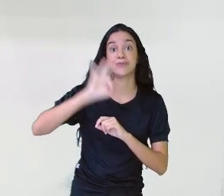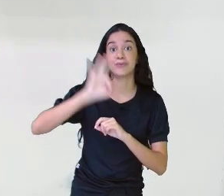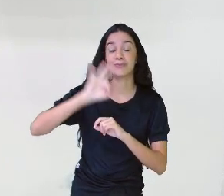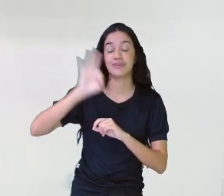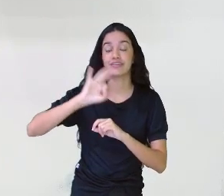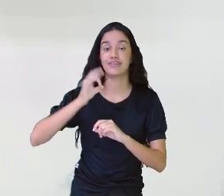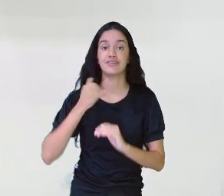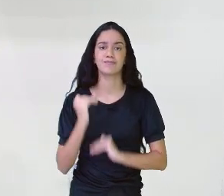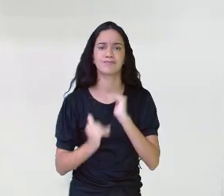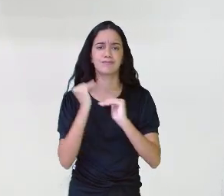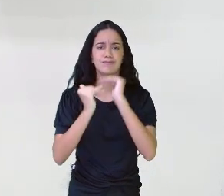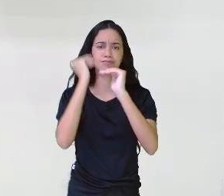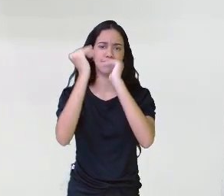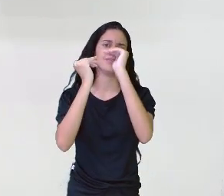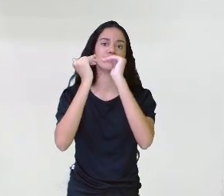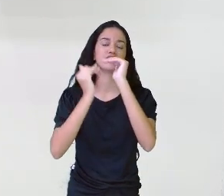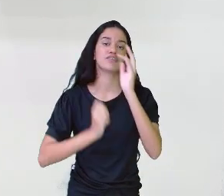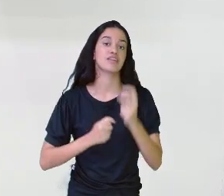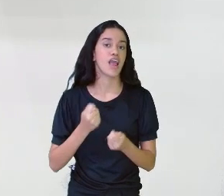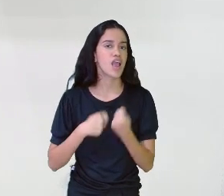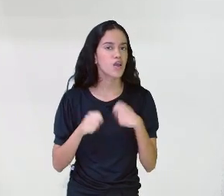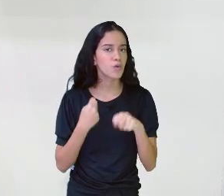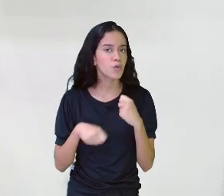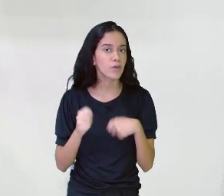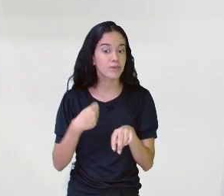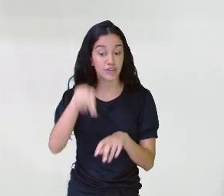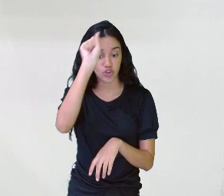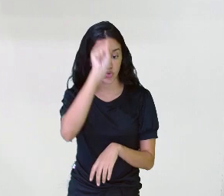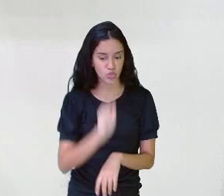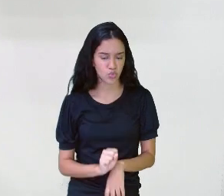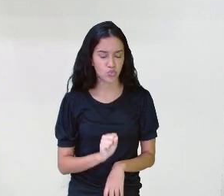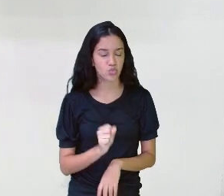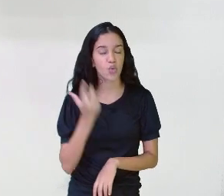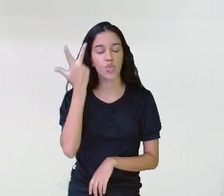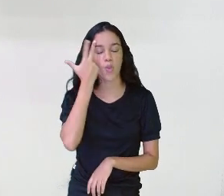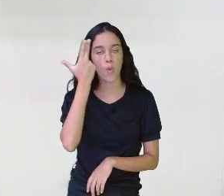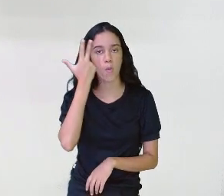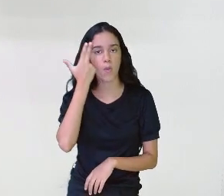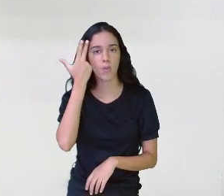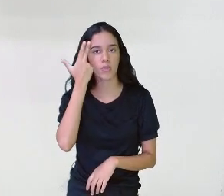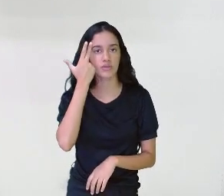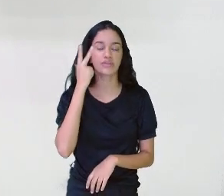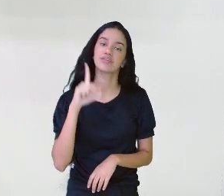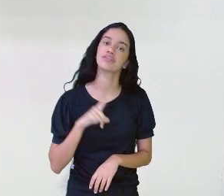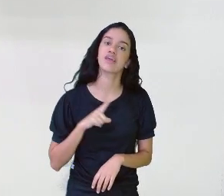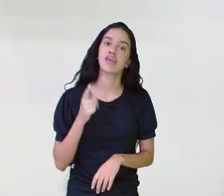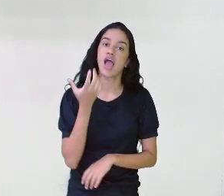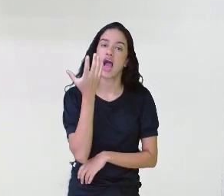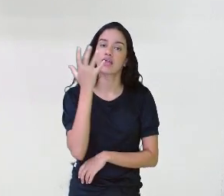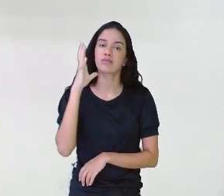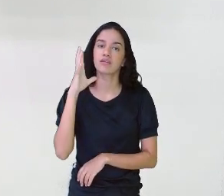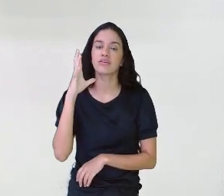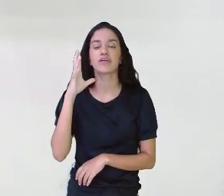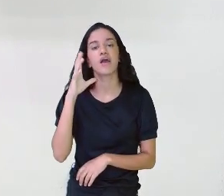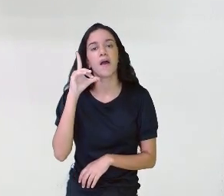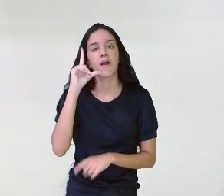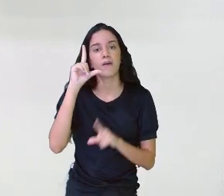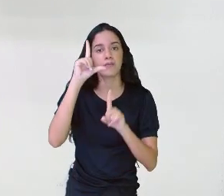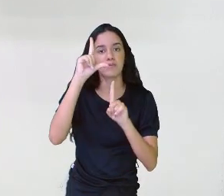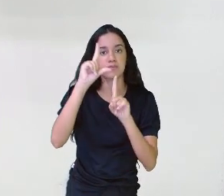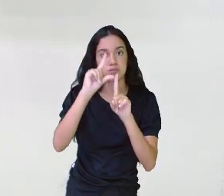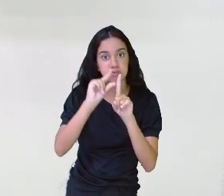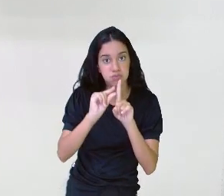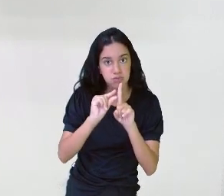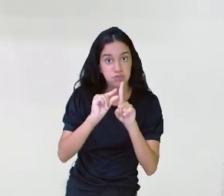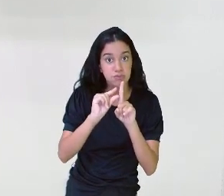econômico. E no Sul, professora? Normalmente, no Sul, as temperaturas são menores, ou